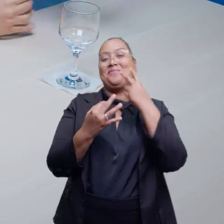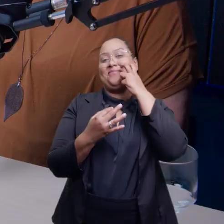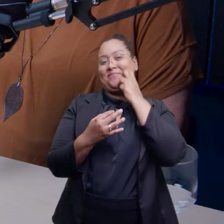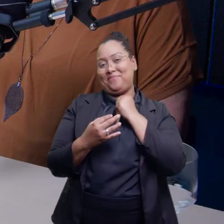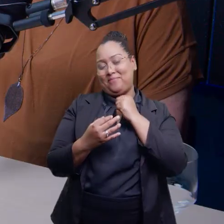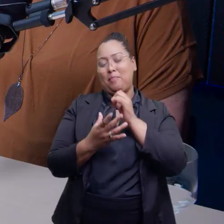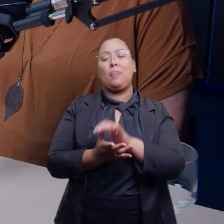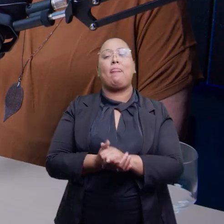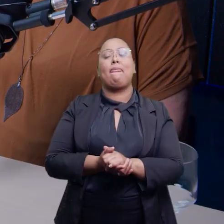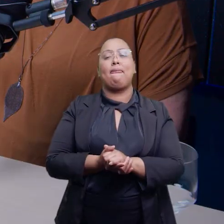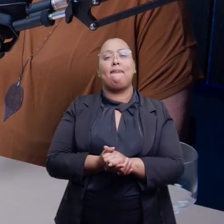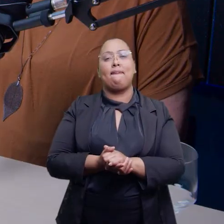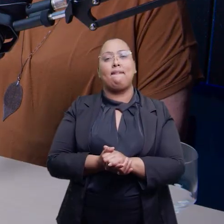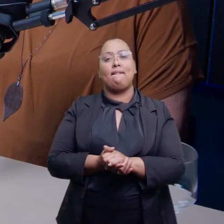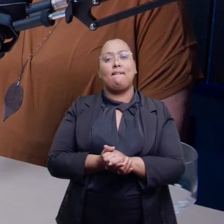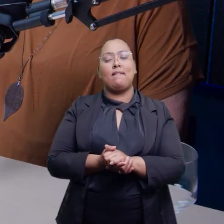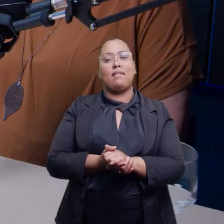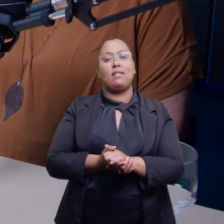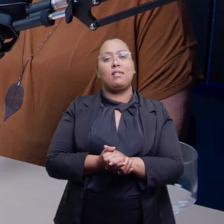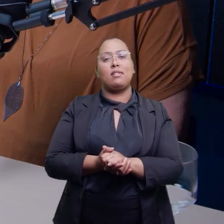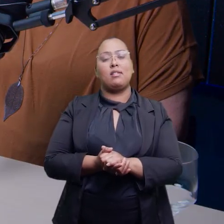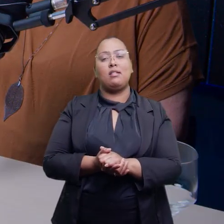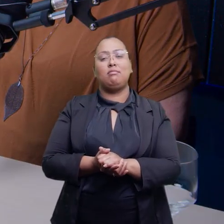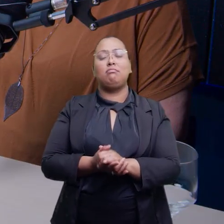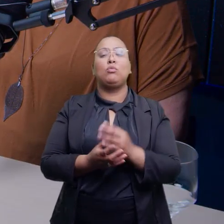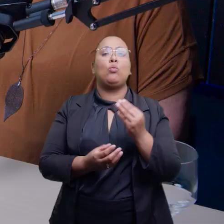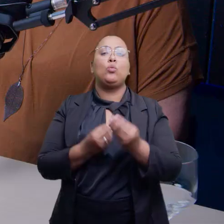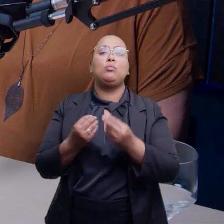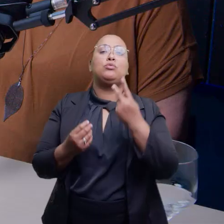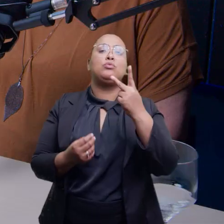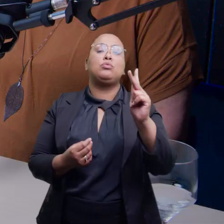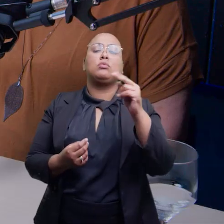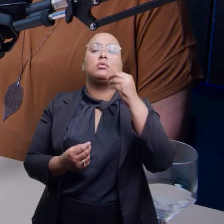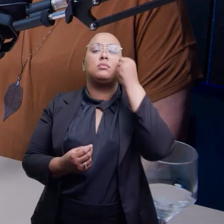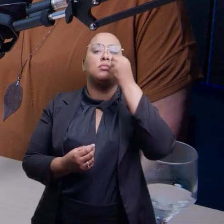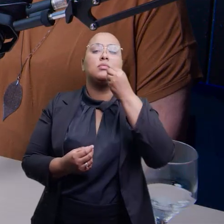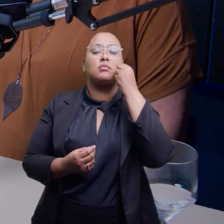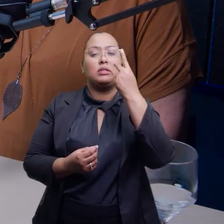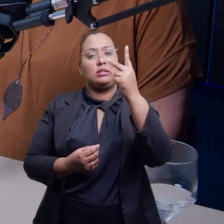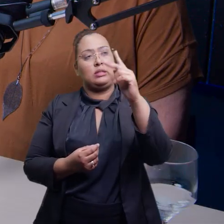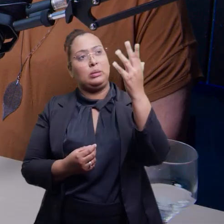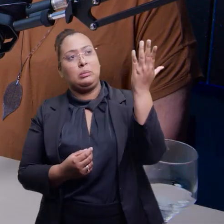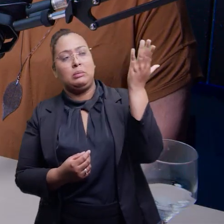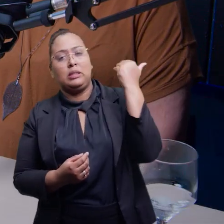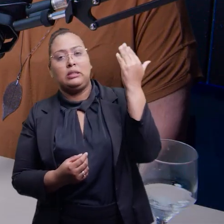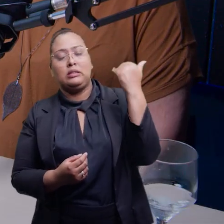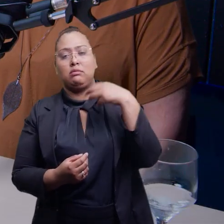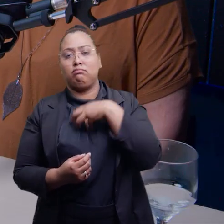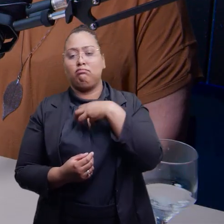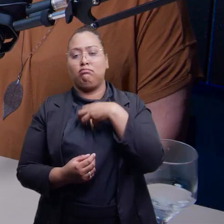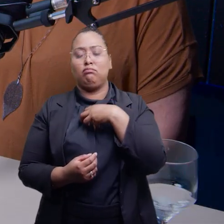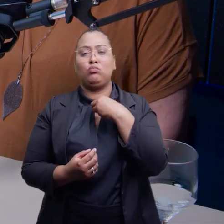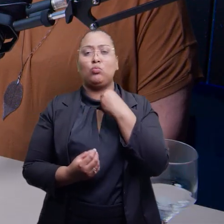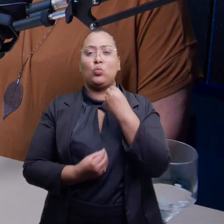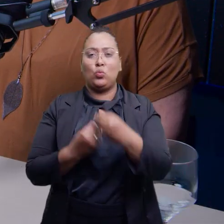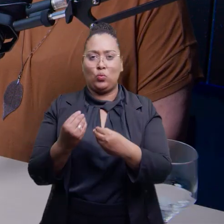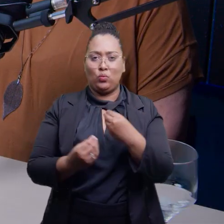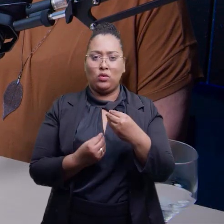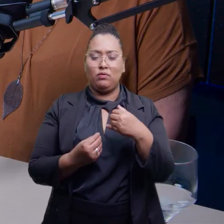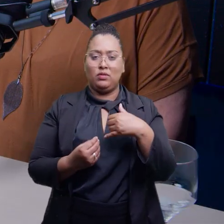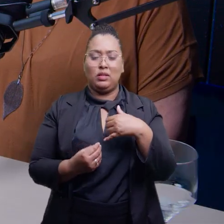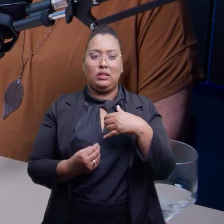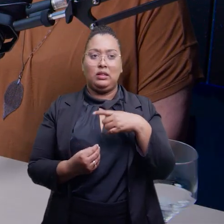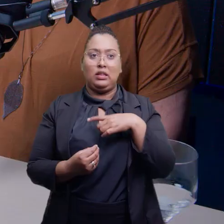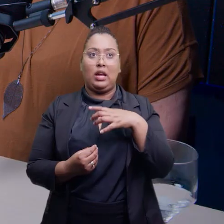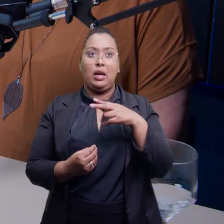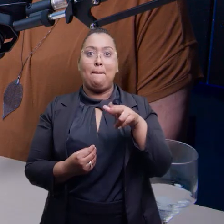família. Como que é para você, essa questão da sua história, do seu passado, da sua família, né? Você tem